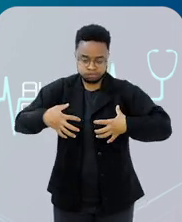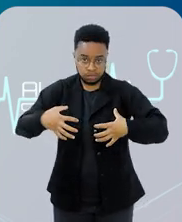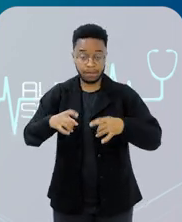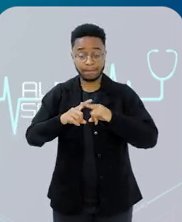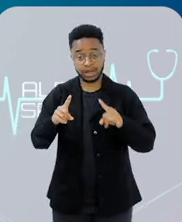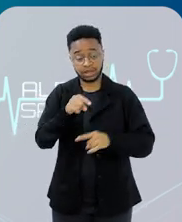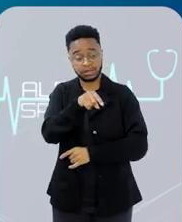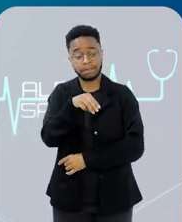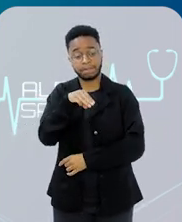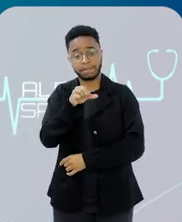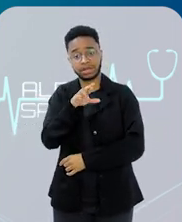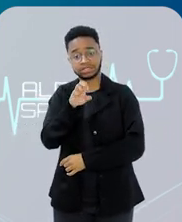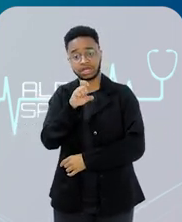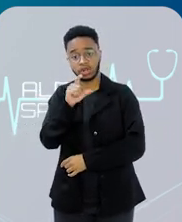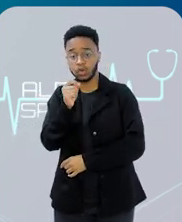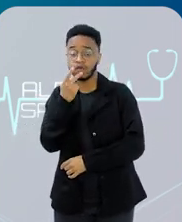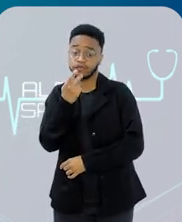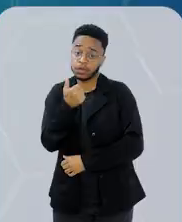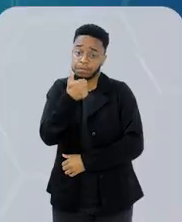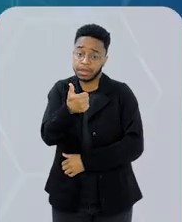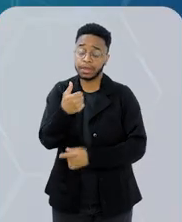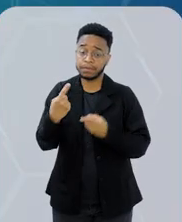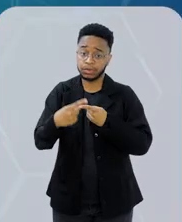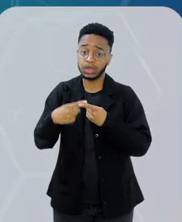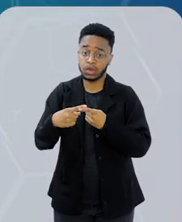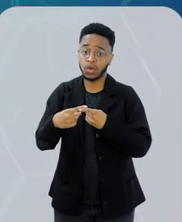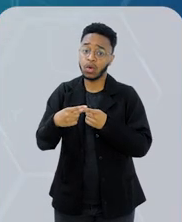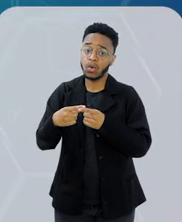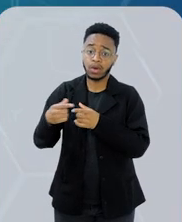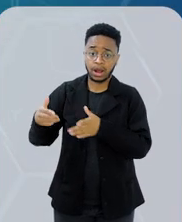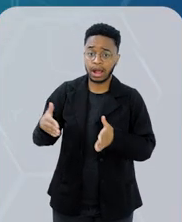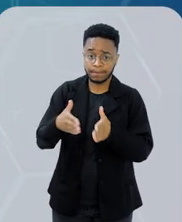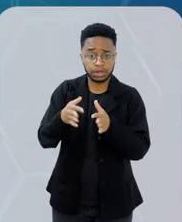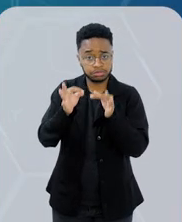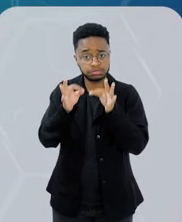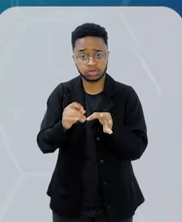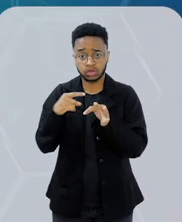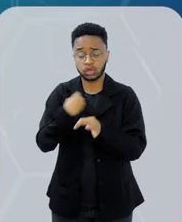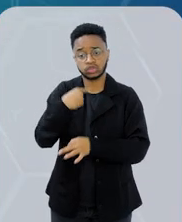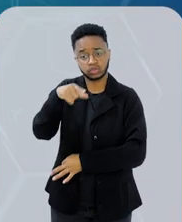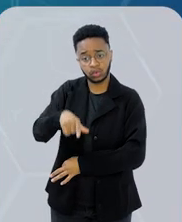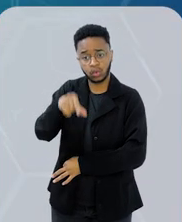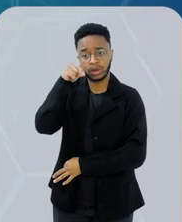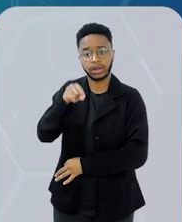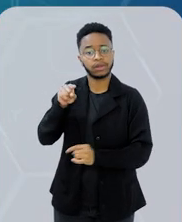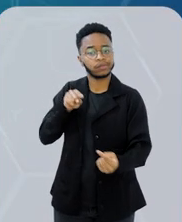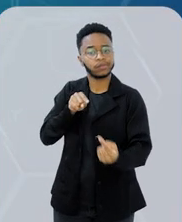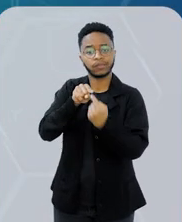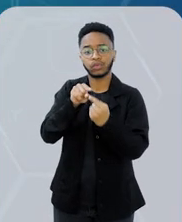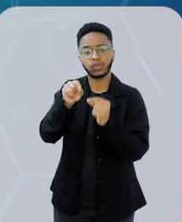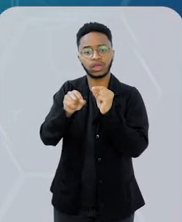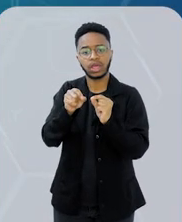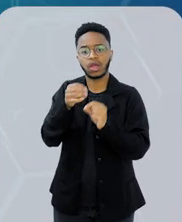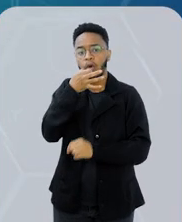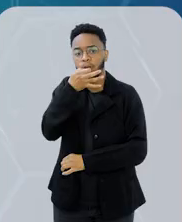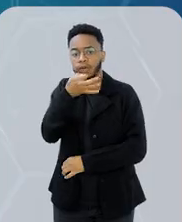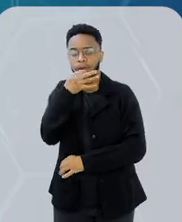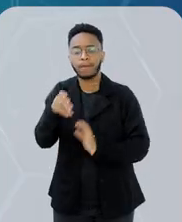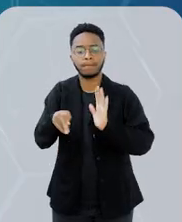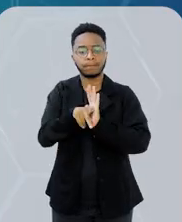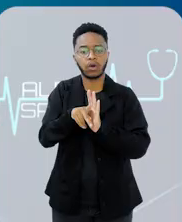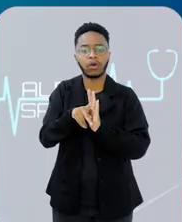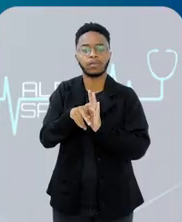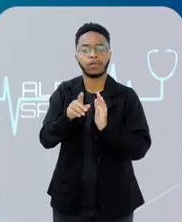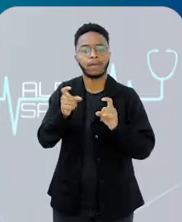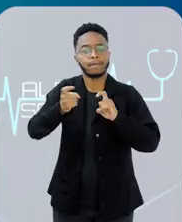o Marcelo falou muito bem, isso acaba virando um caminho a ser percorrido, que vai pelo parecer do